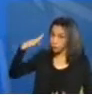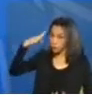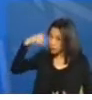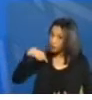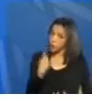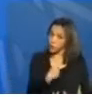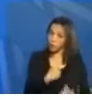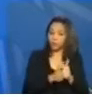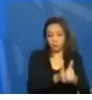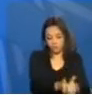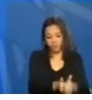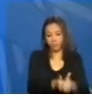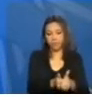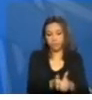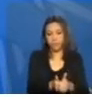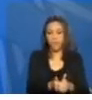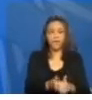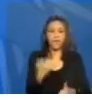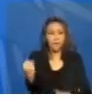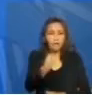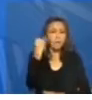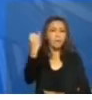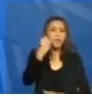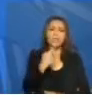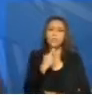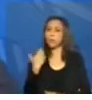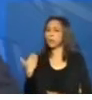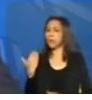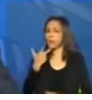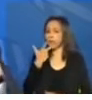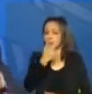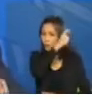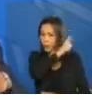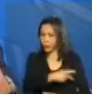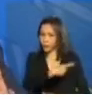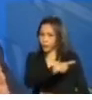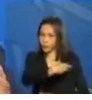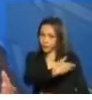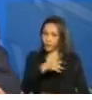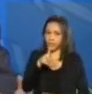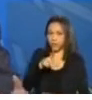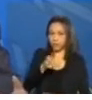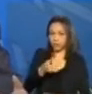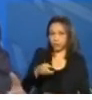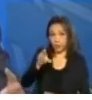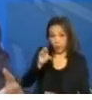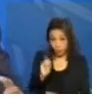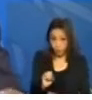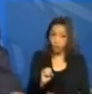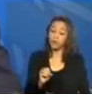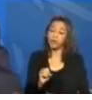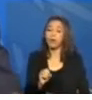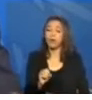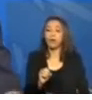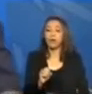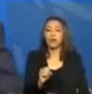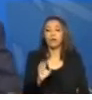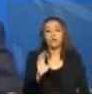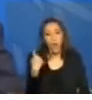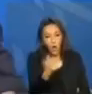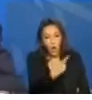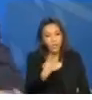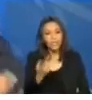é importante dizer o que falou há pouco o presidente Pedro: nós estamos tentando construir o que se fala no